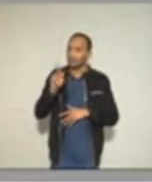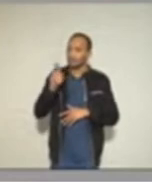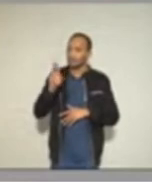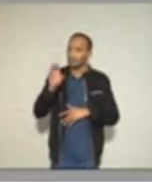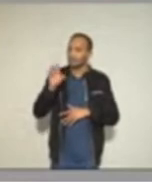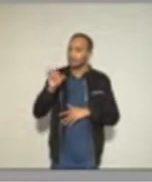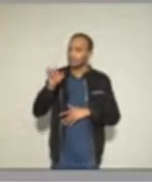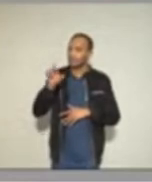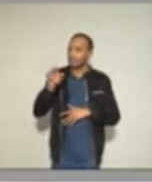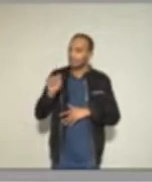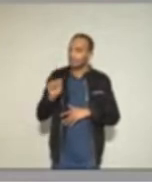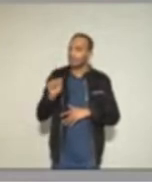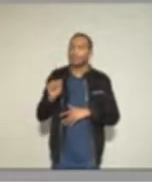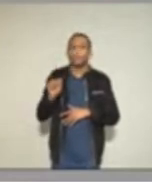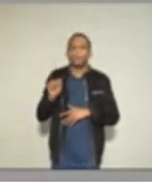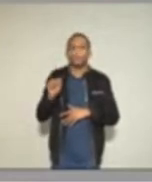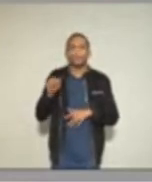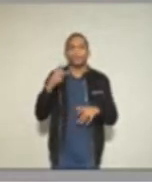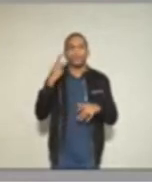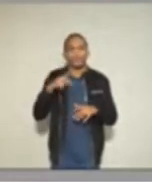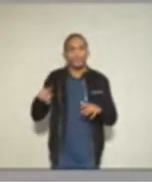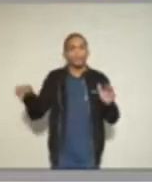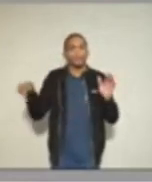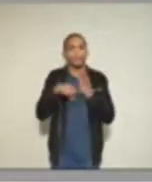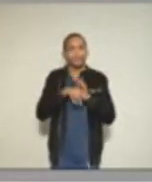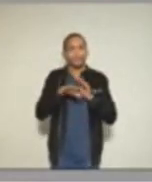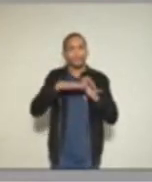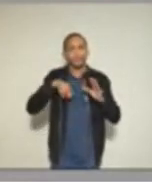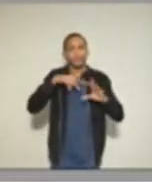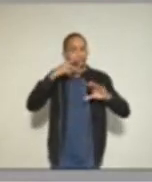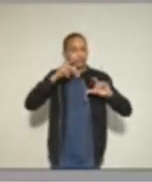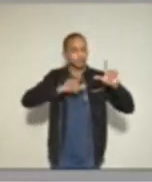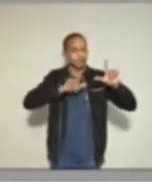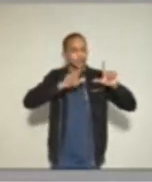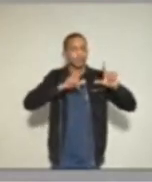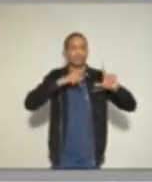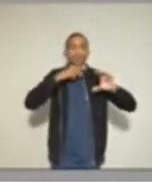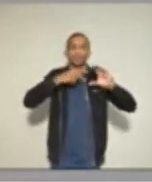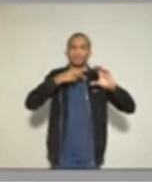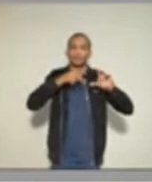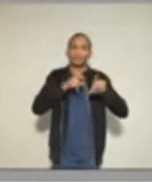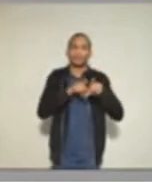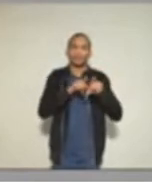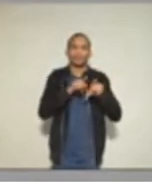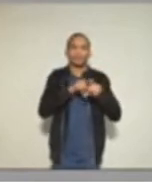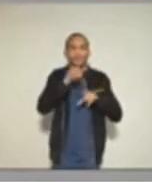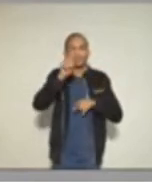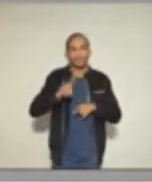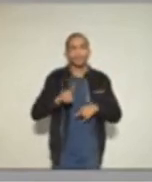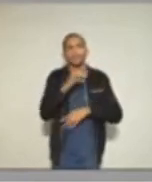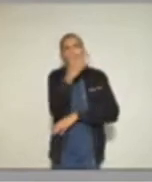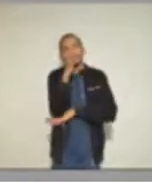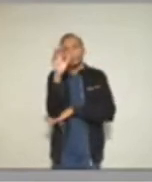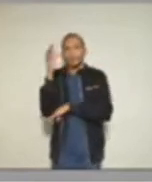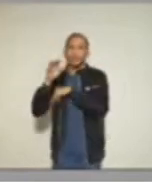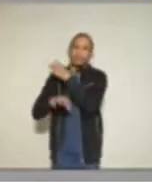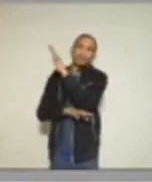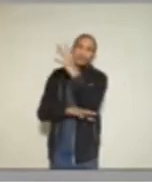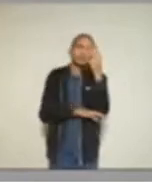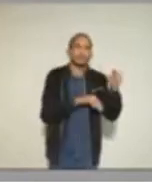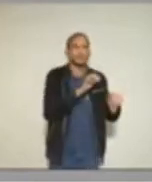de Fenteller, que é integrante da primeira Câmara Reservada de Direito Ambiental do Tribunal de Justiça do Estado de São